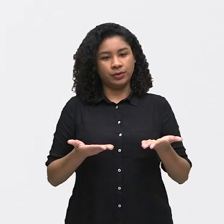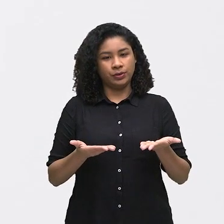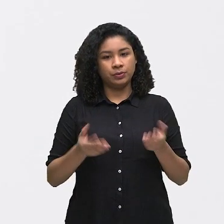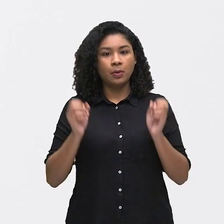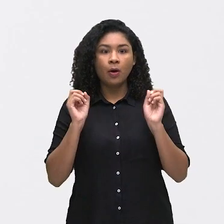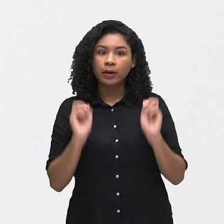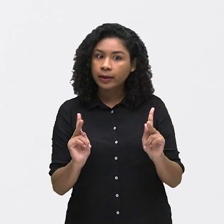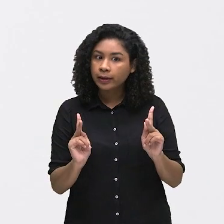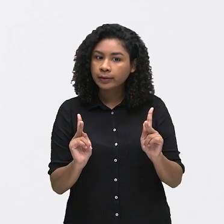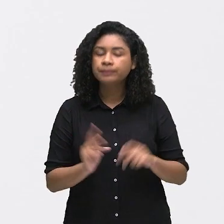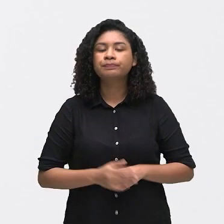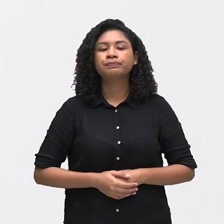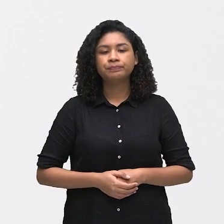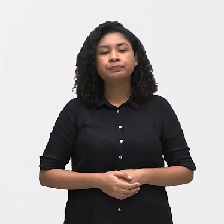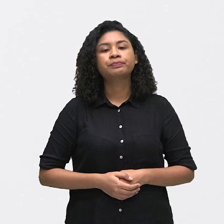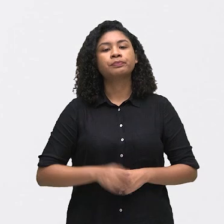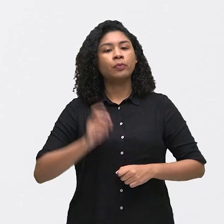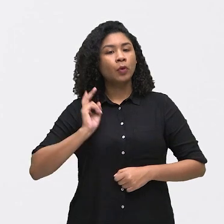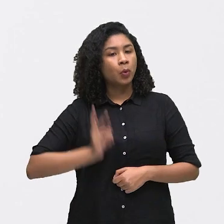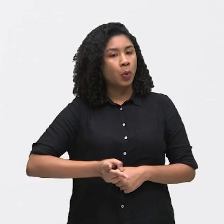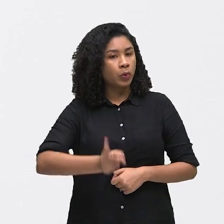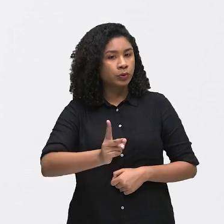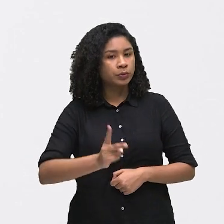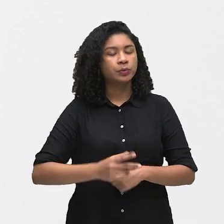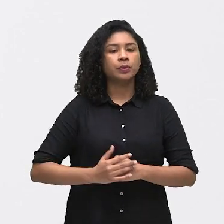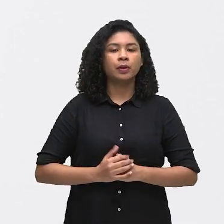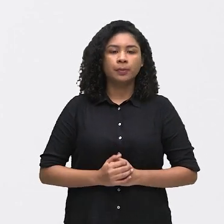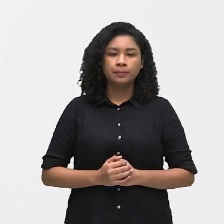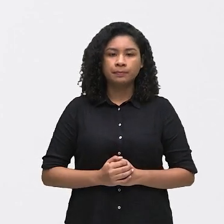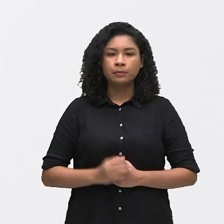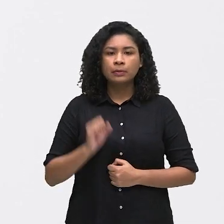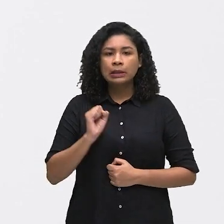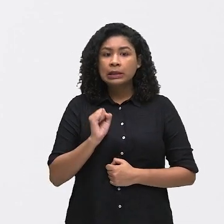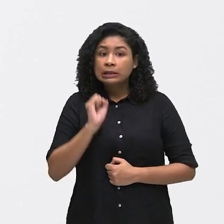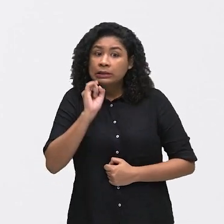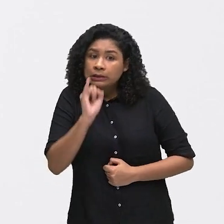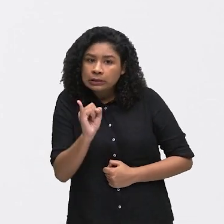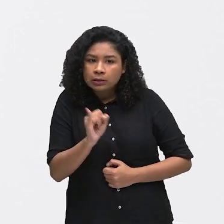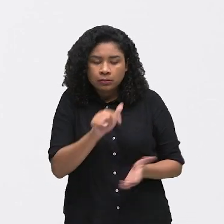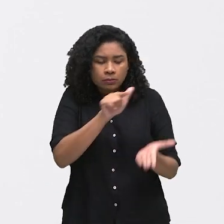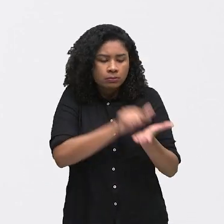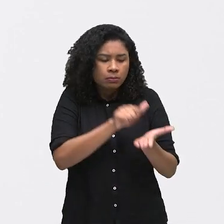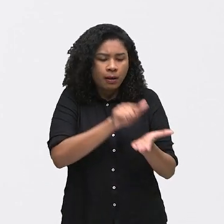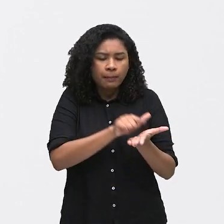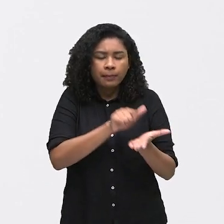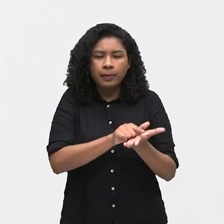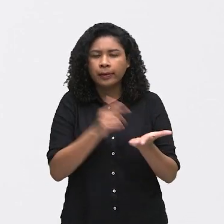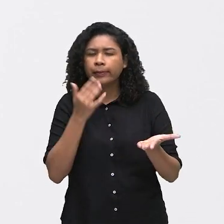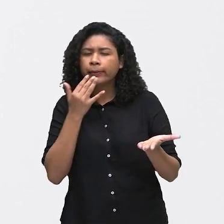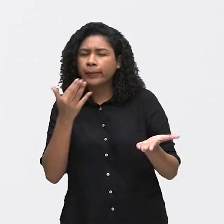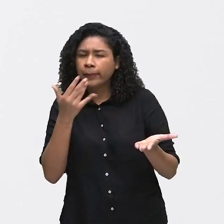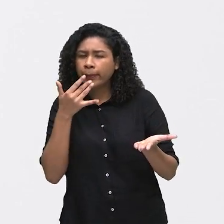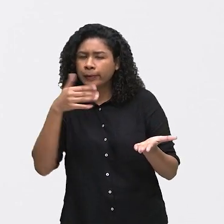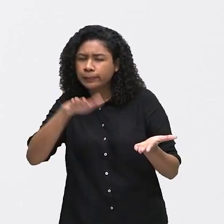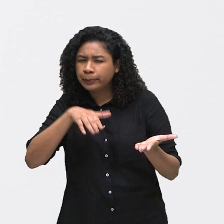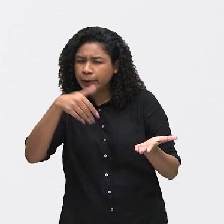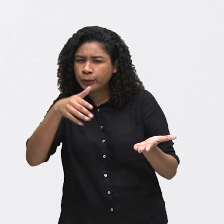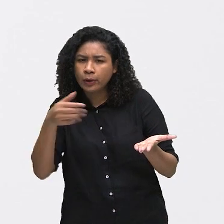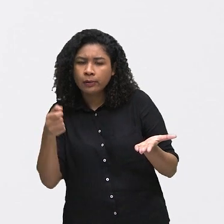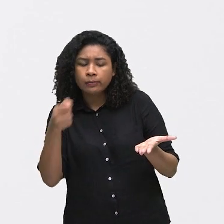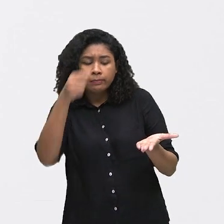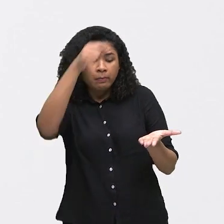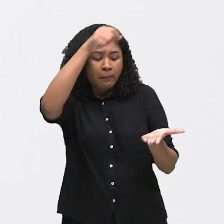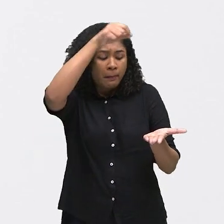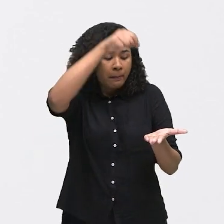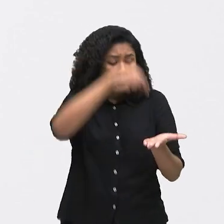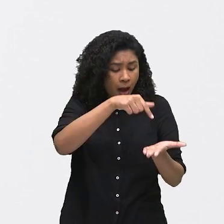então, seguindo aqui. Se um pinguinho de tinta cai, olha o verbo cair. Em que tempo está